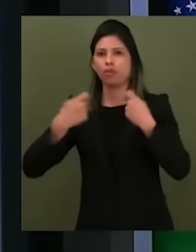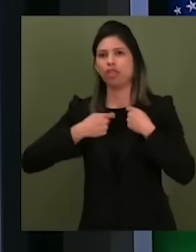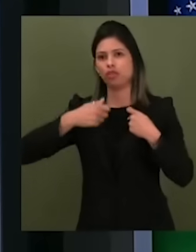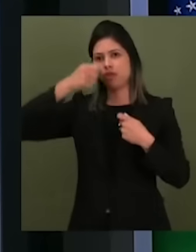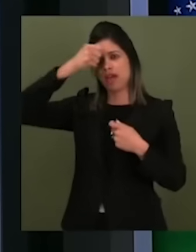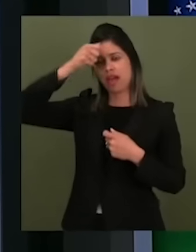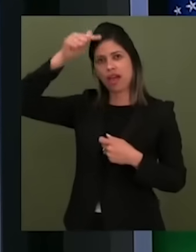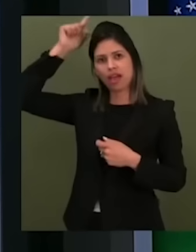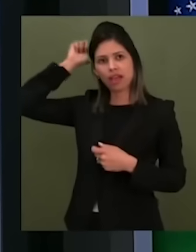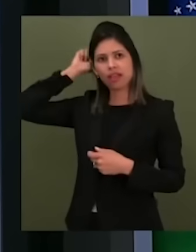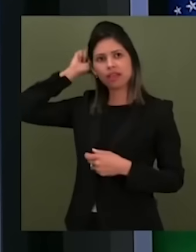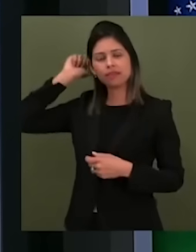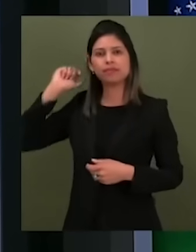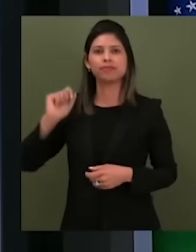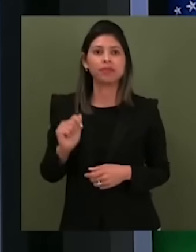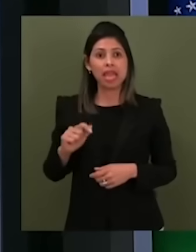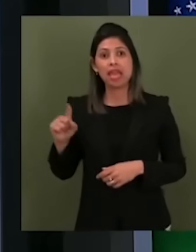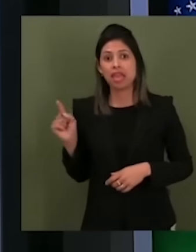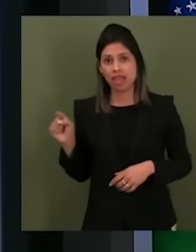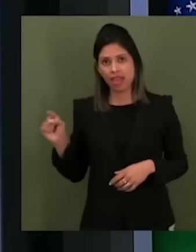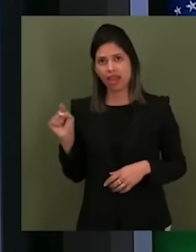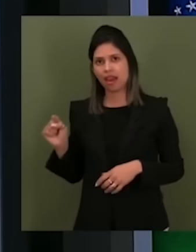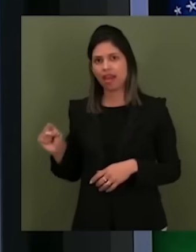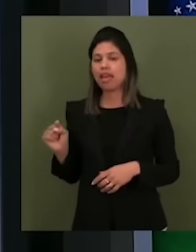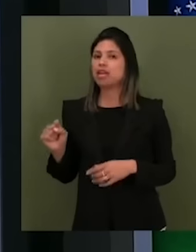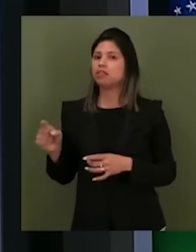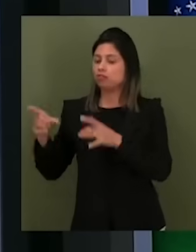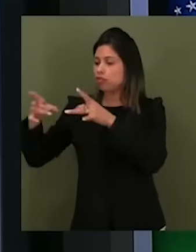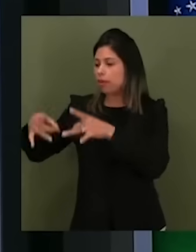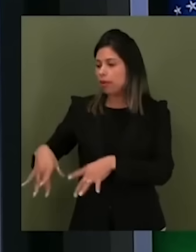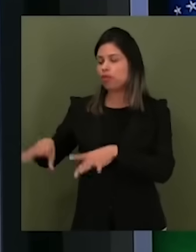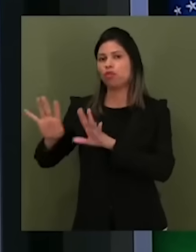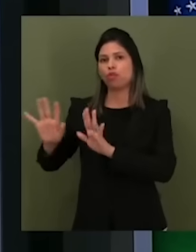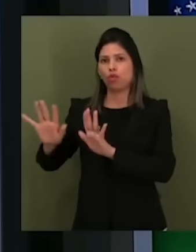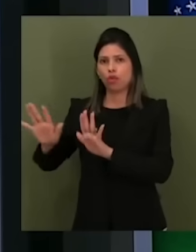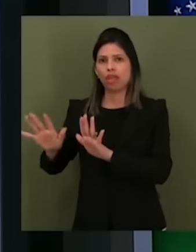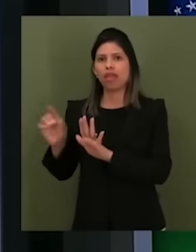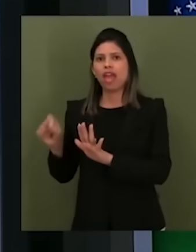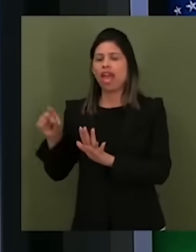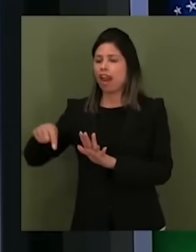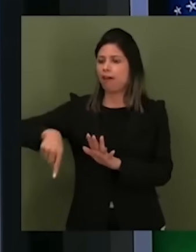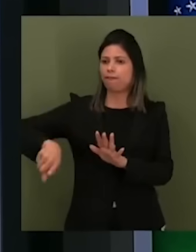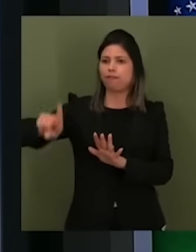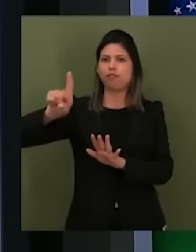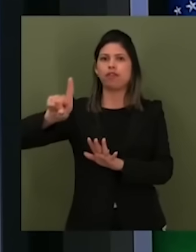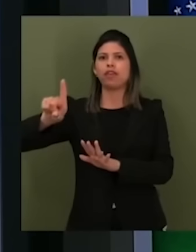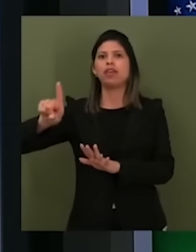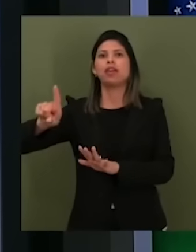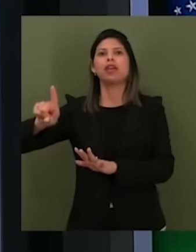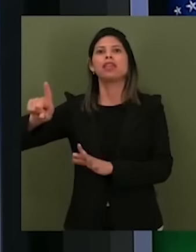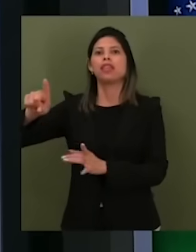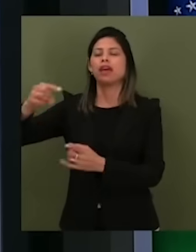E, realmente, ao deixar o cargo, ela faz elogios, dizendo que foram aplaudidos dentro da colmeia.